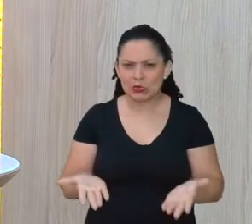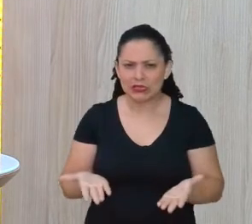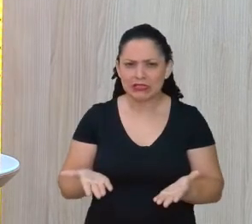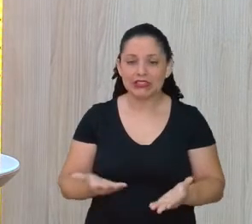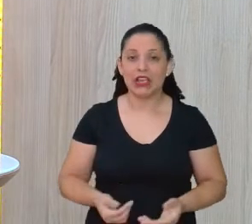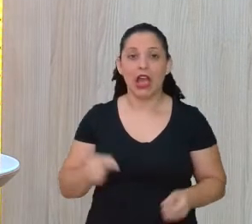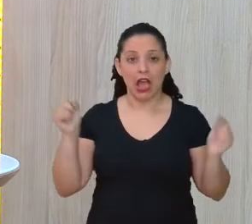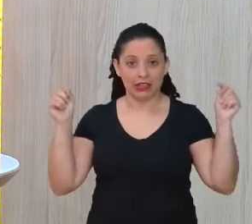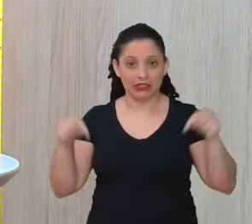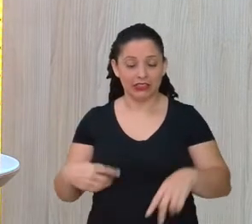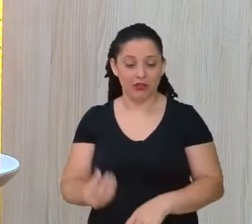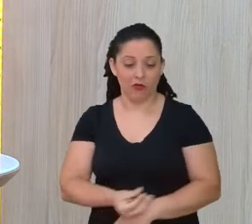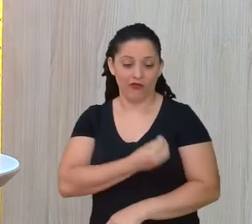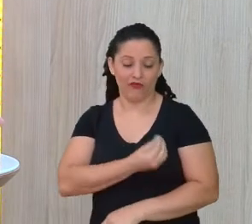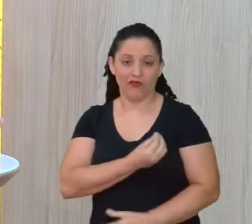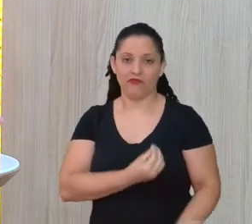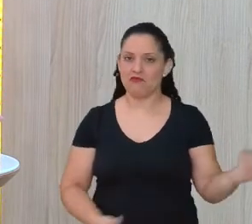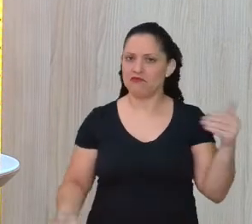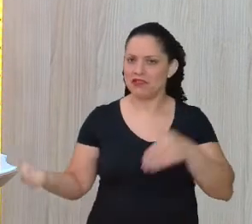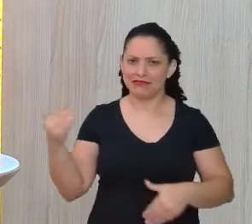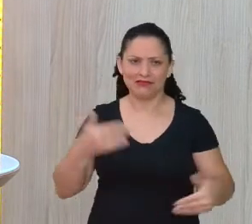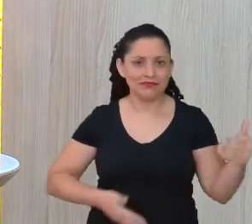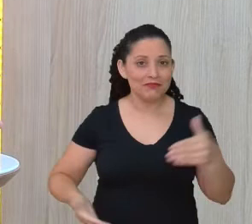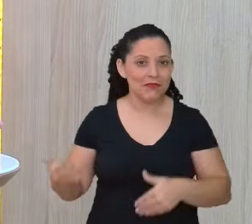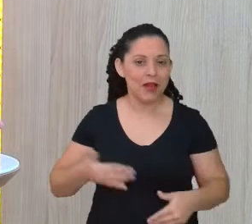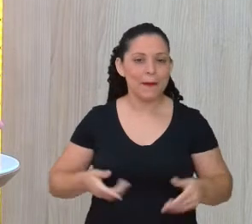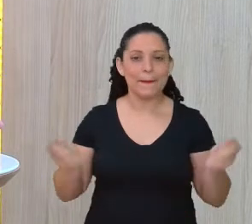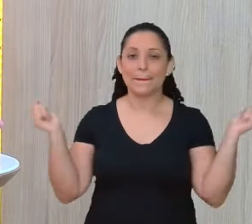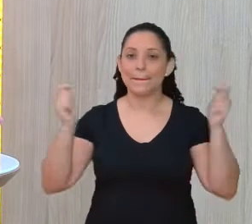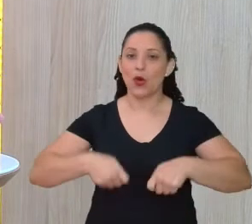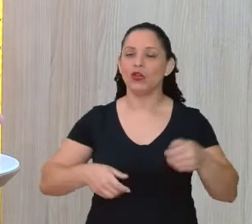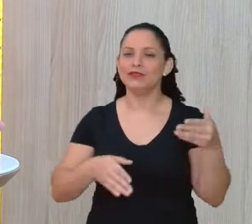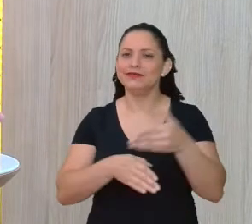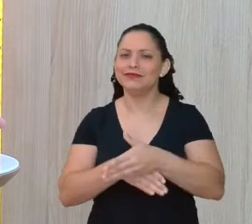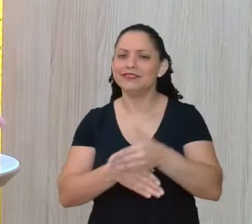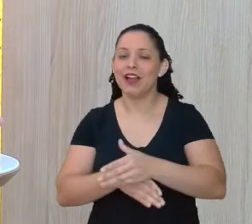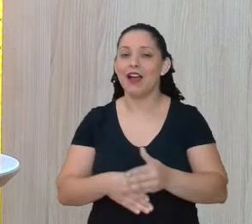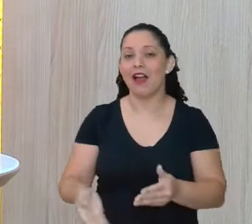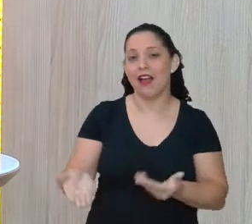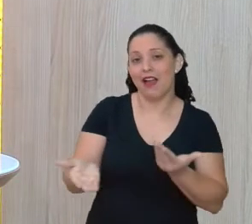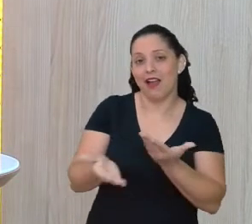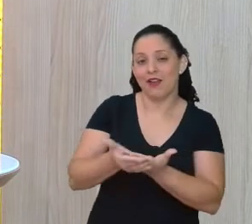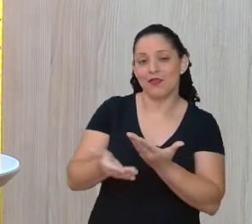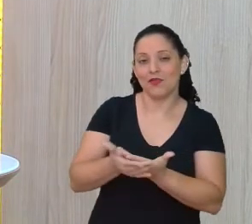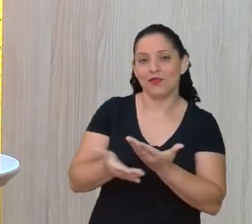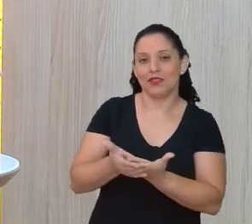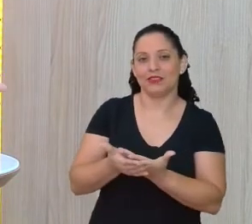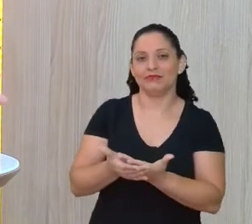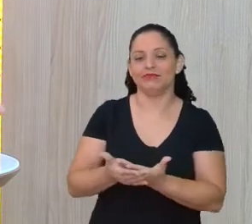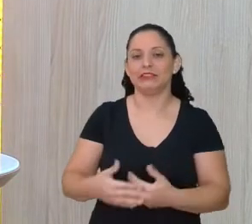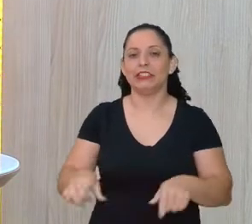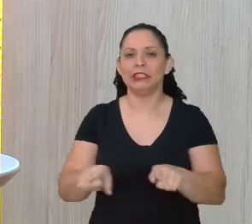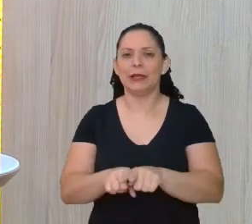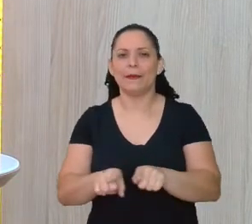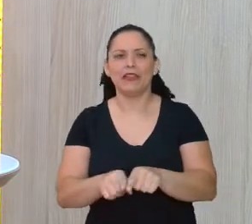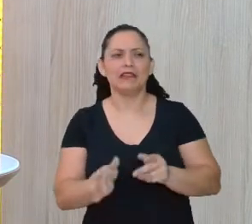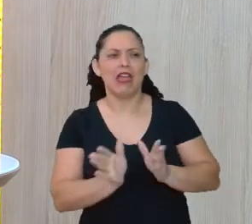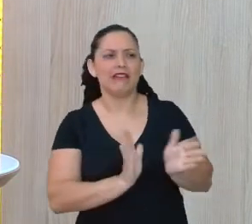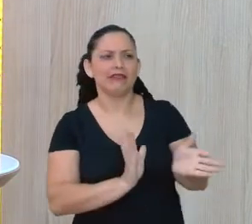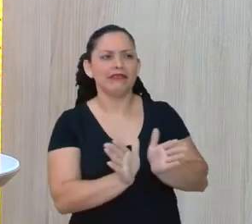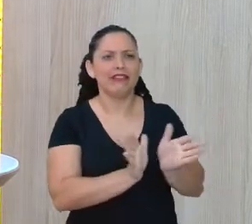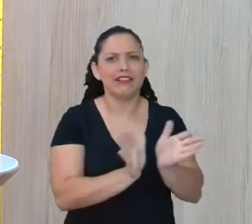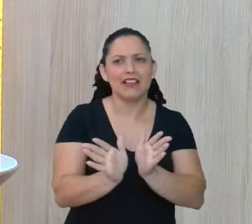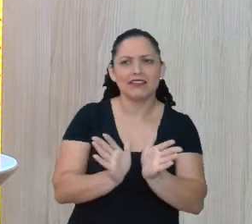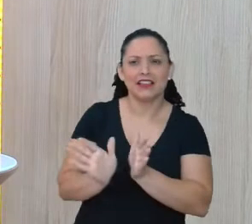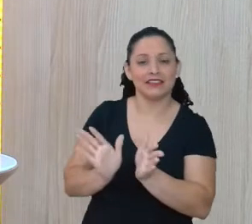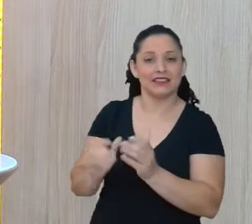ao vivo aqui, né, por algum motivo, eles podem acessar essa mesma aula, também as outras aulas, né? Tem uma